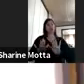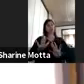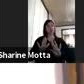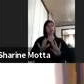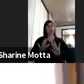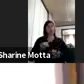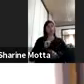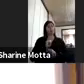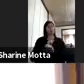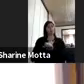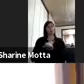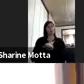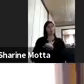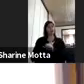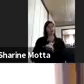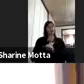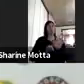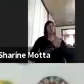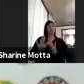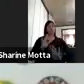eu costumo adquirir.